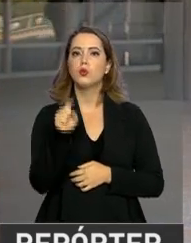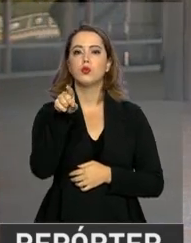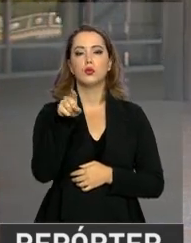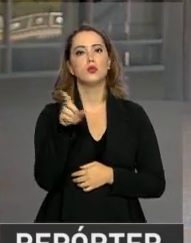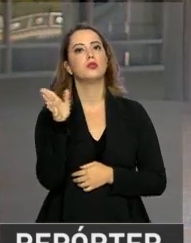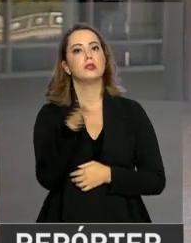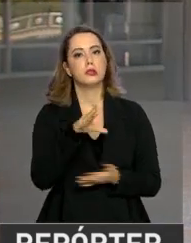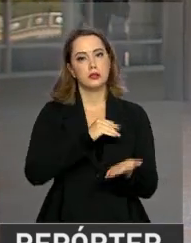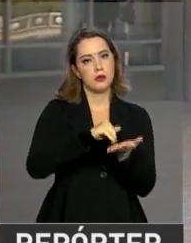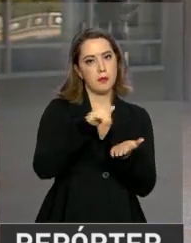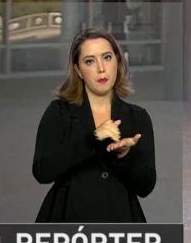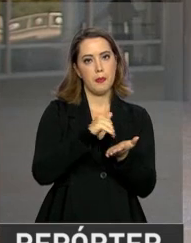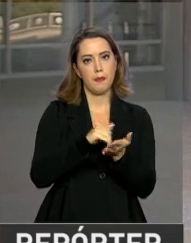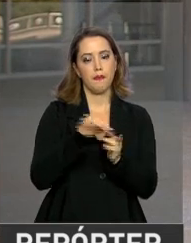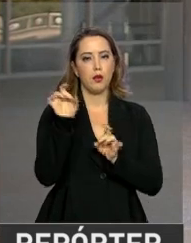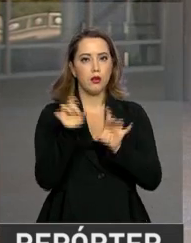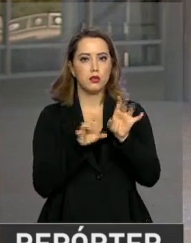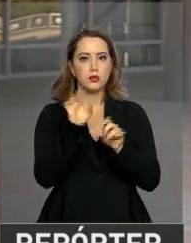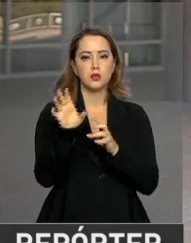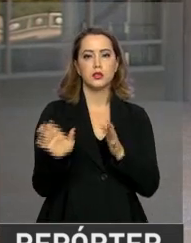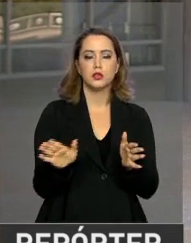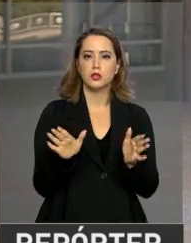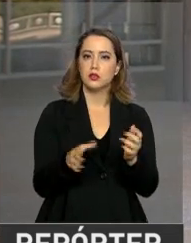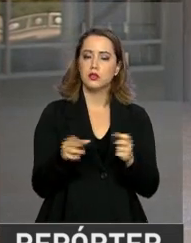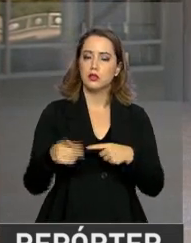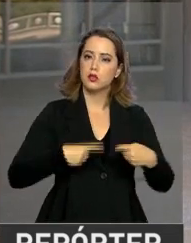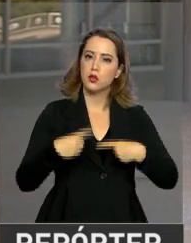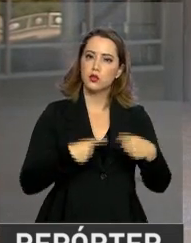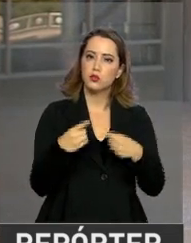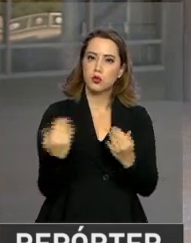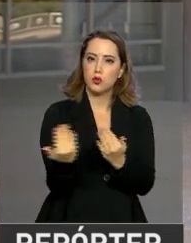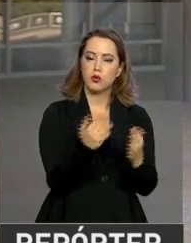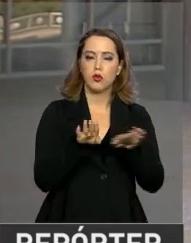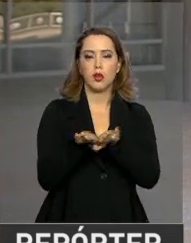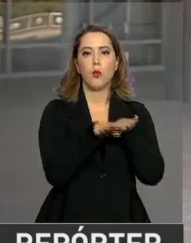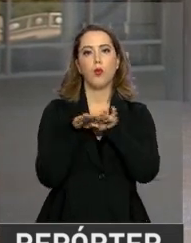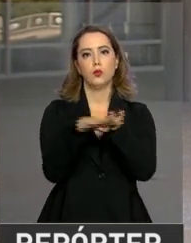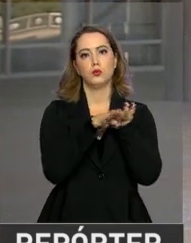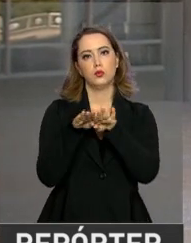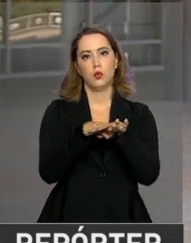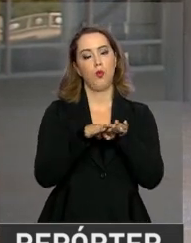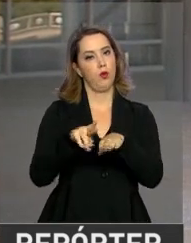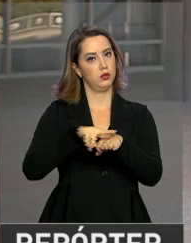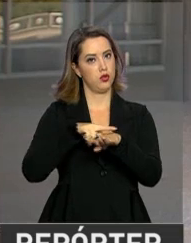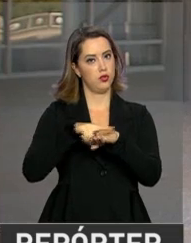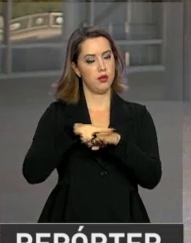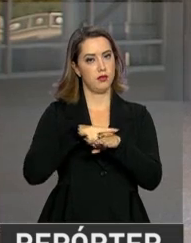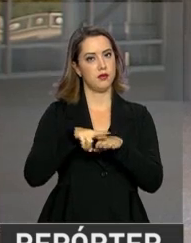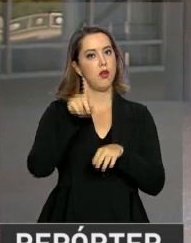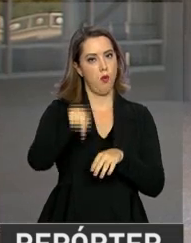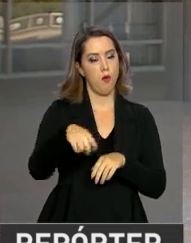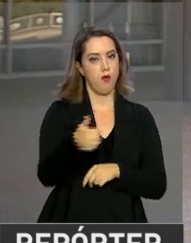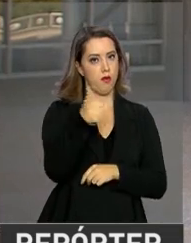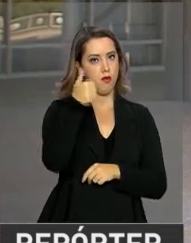o cargo de secretária especial de Políticas de Promoção da Igualdade Racial. Luiz Linda é a primeira negra, foi a primeira negra a